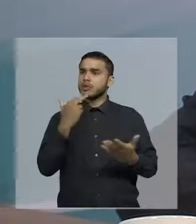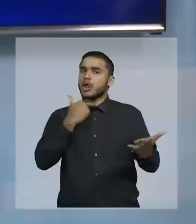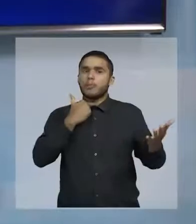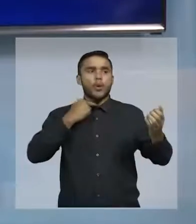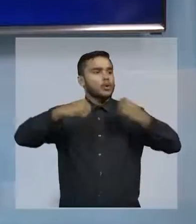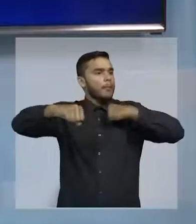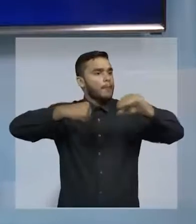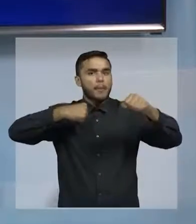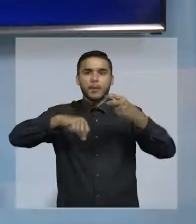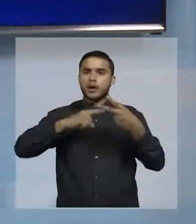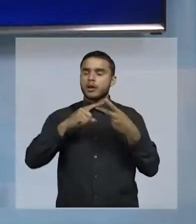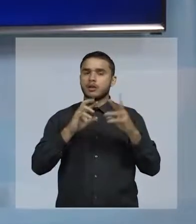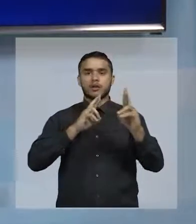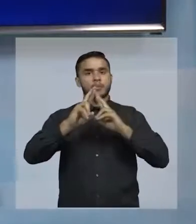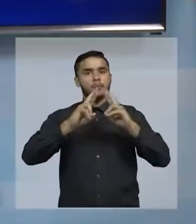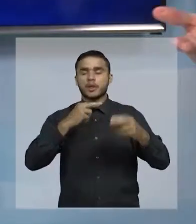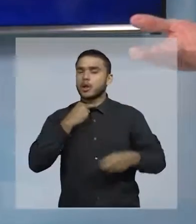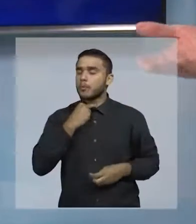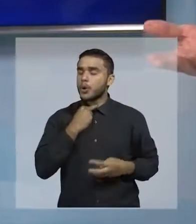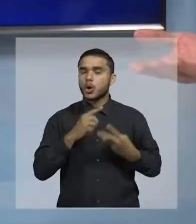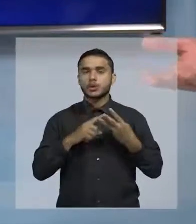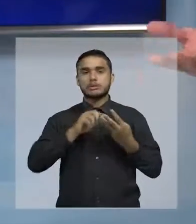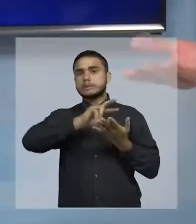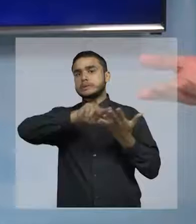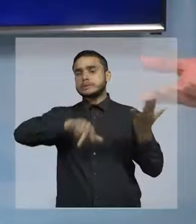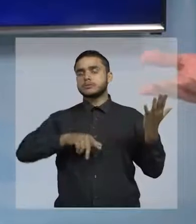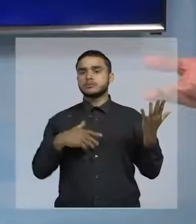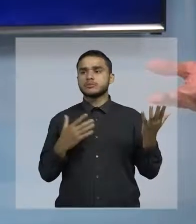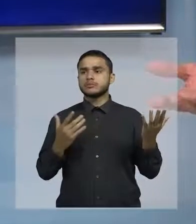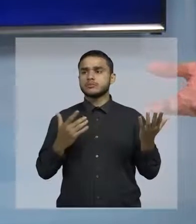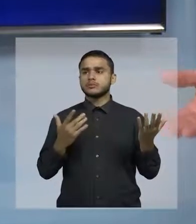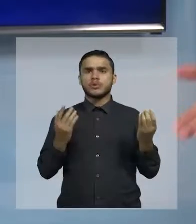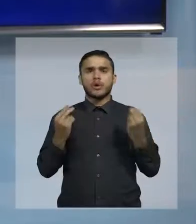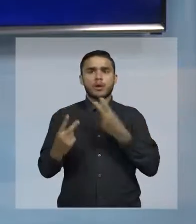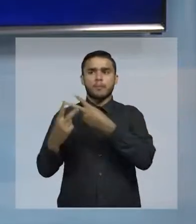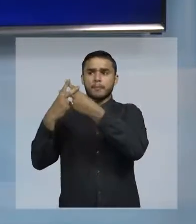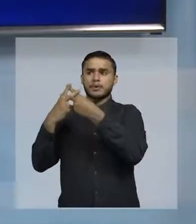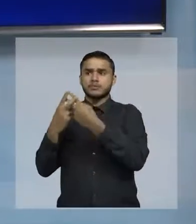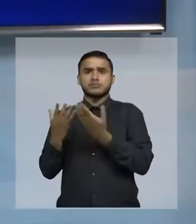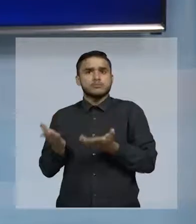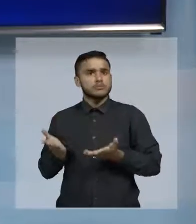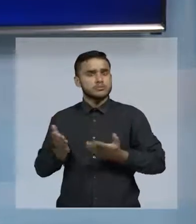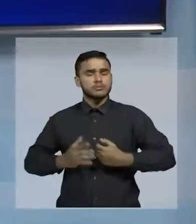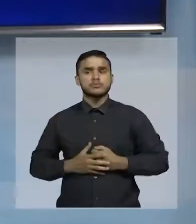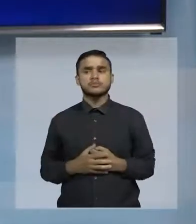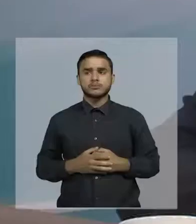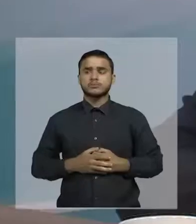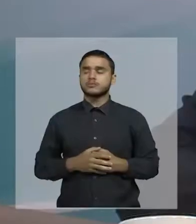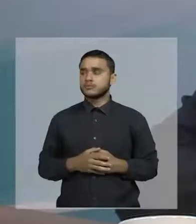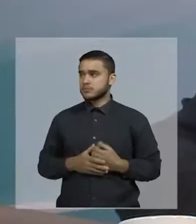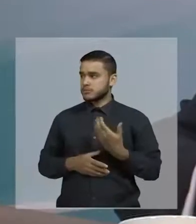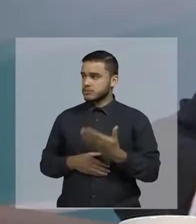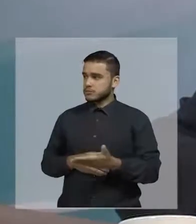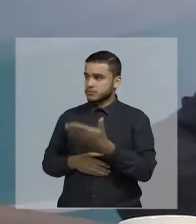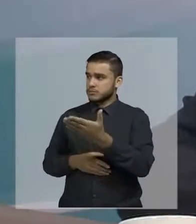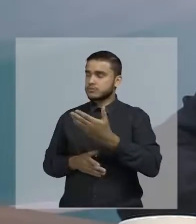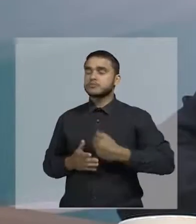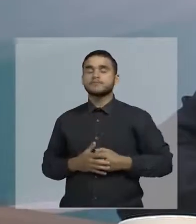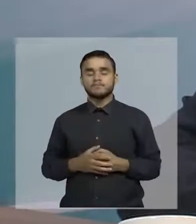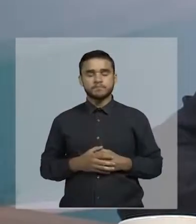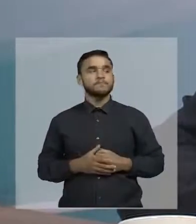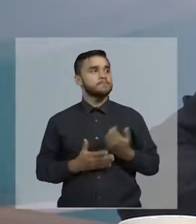debate, proibido de dar entrevista, proibido de tudo, como são aqueles que estão privados de liberdade? Bom,